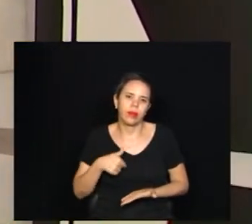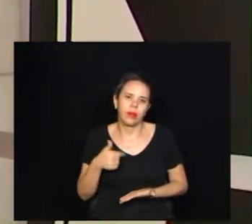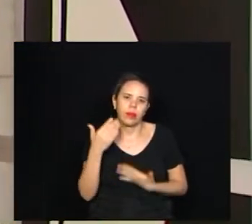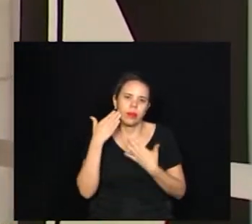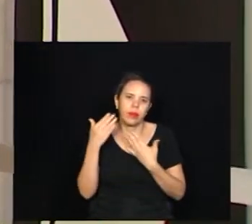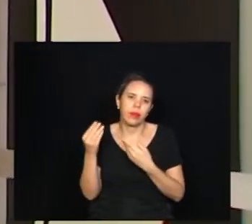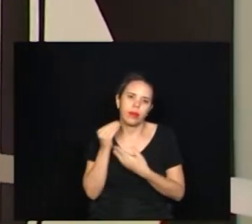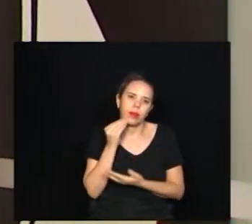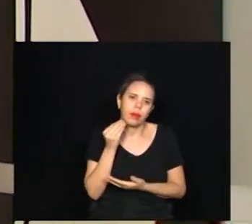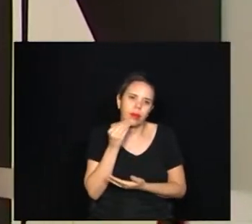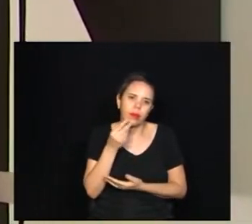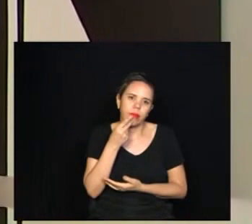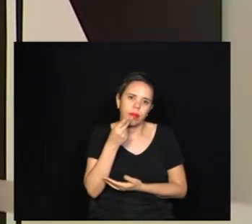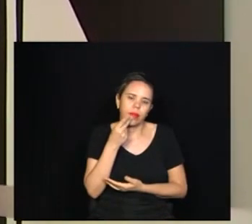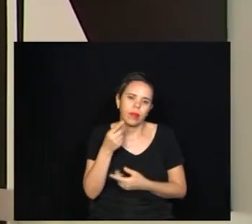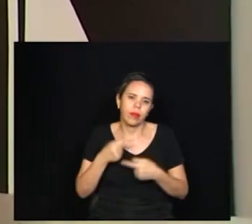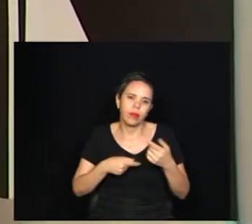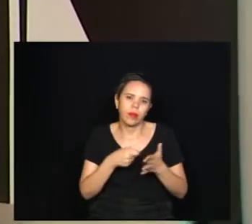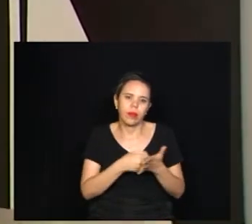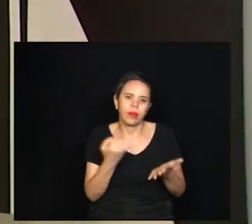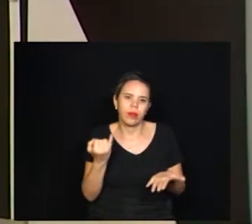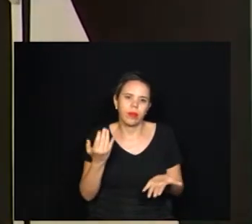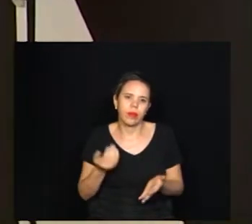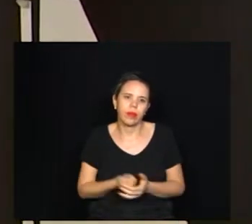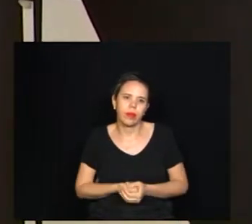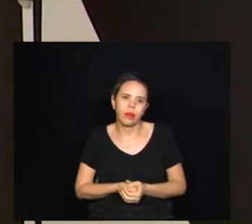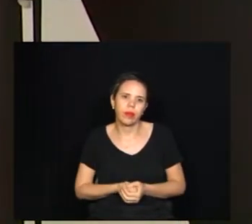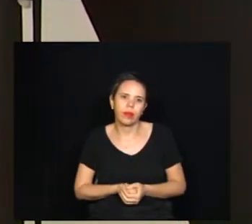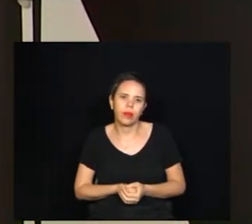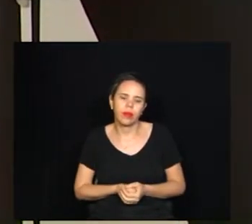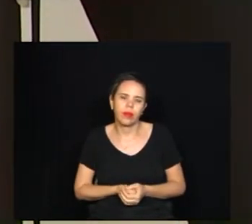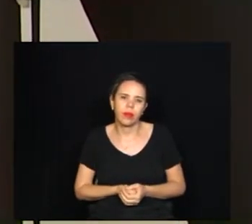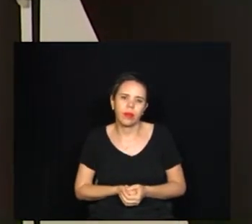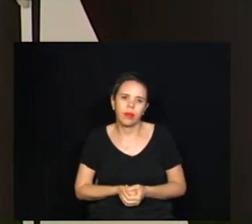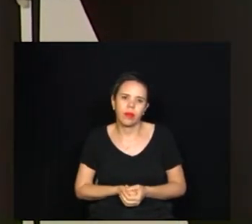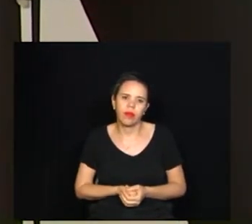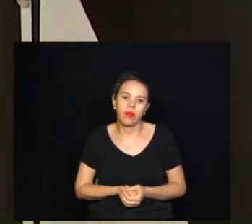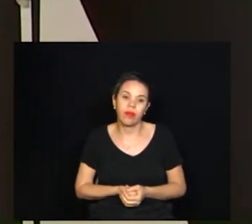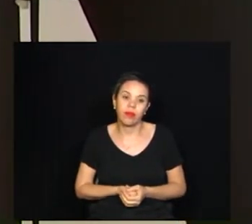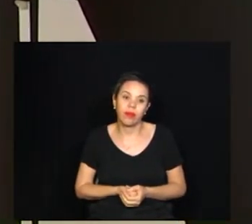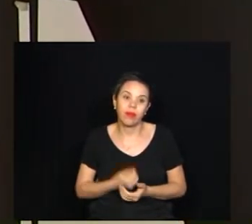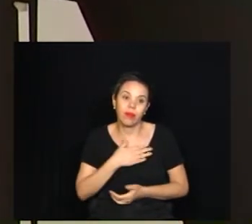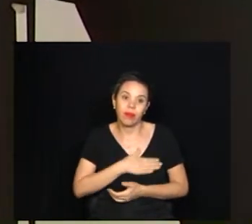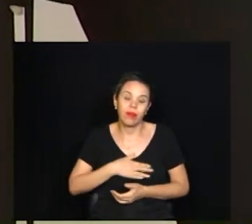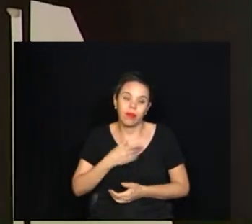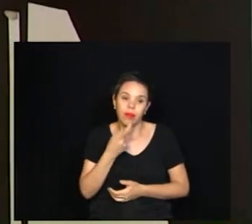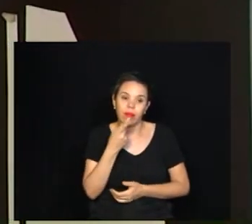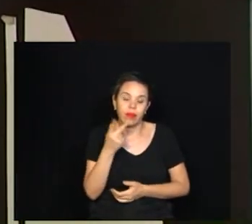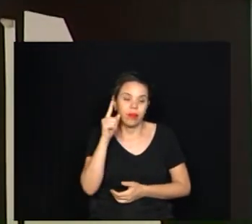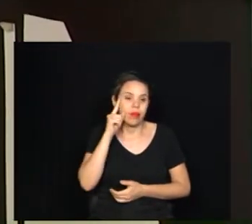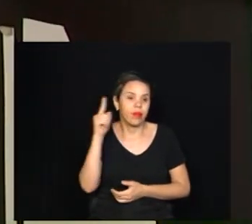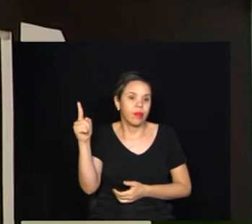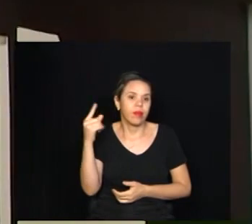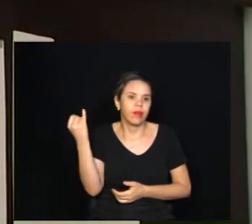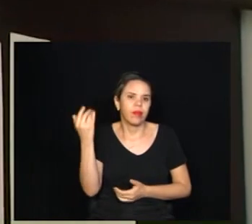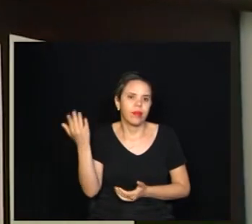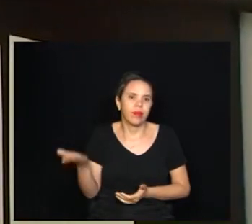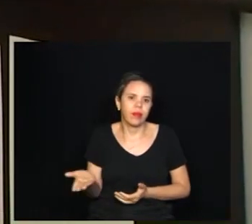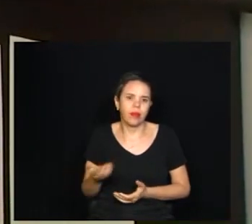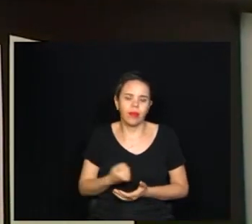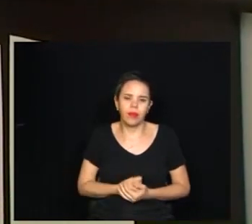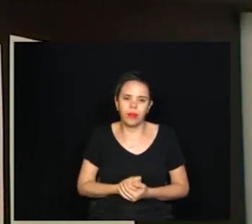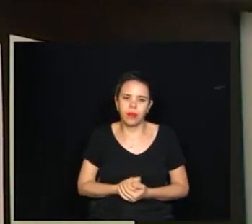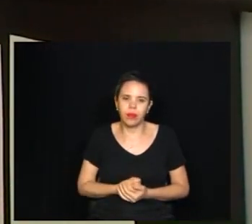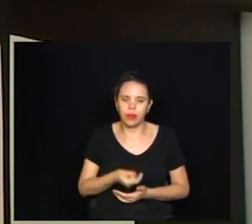Obrigada pela oportunidade de falar de uma política tão importante. Bom, gostaria que a senhora falasse sobre esse dia, a importância